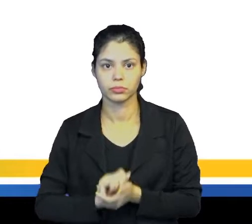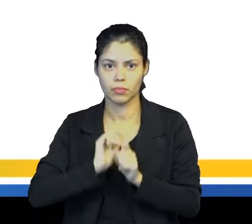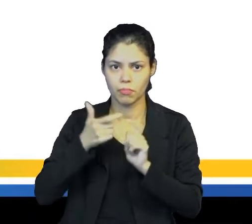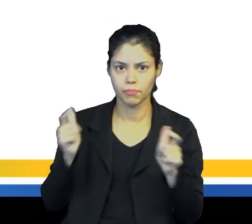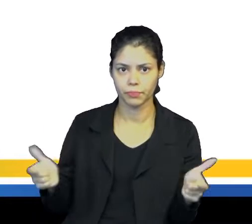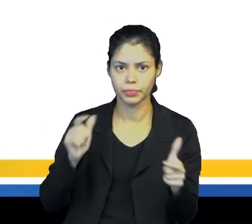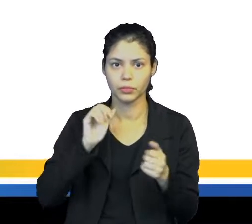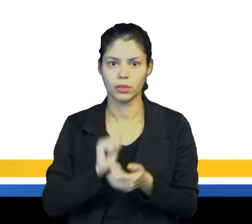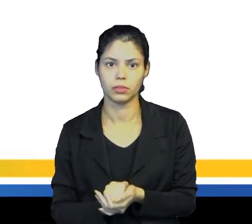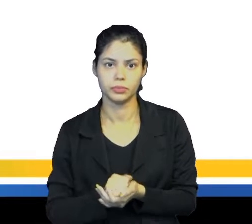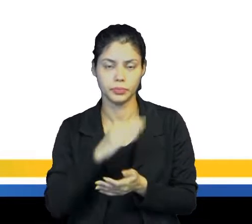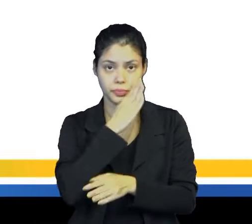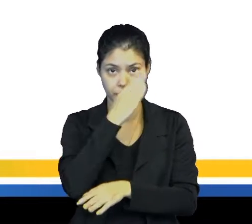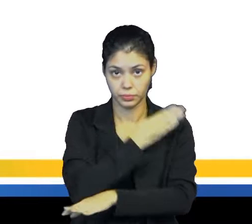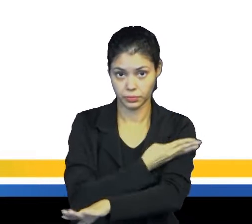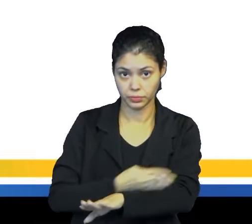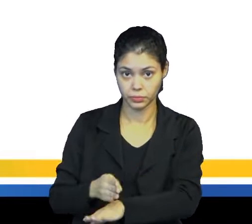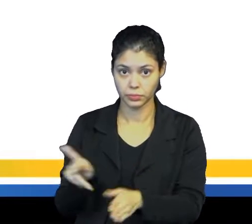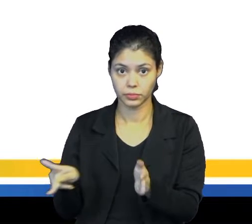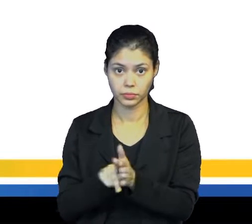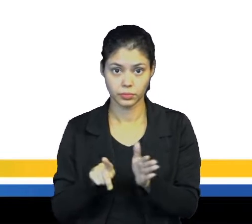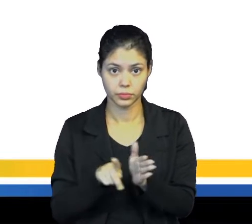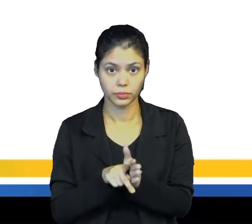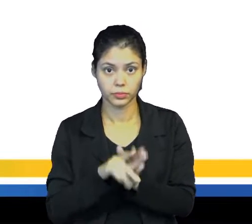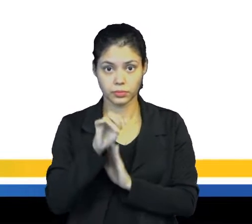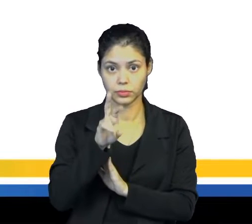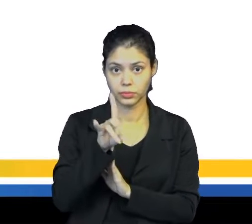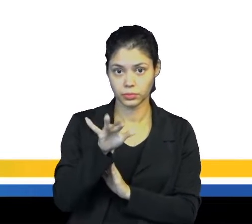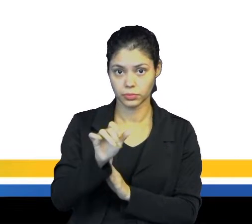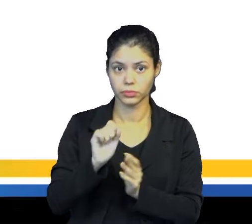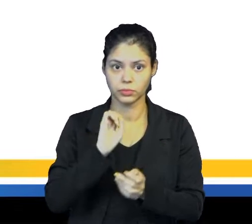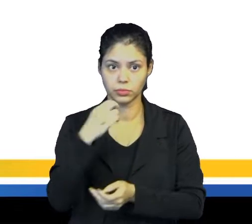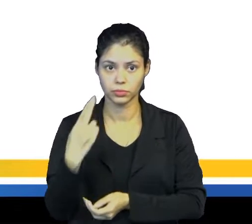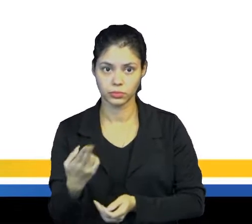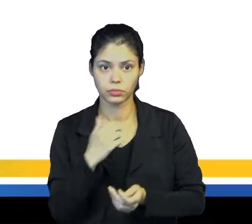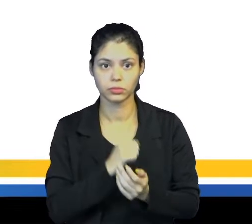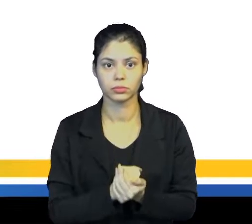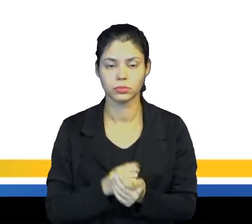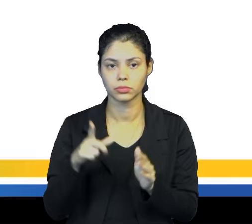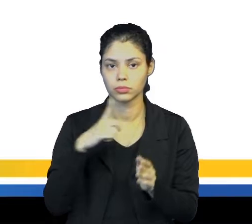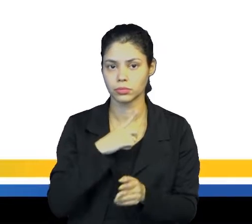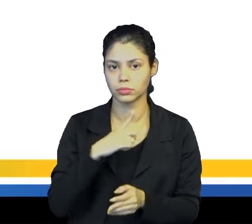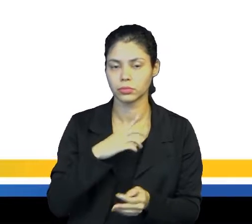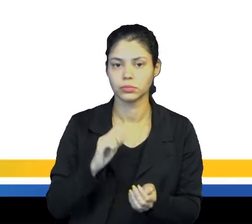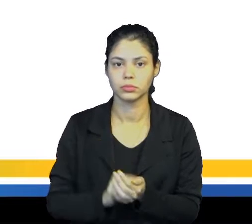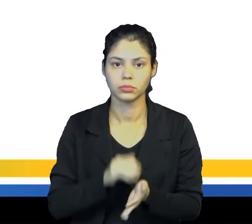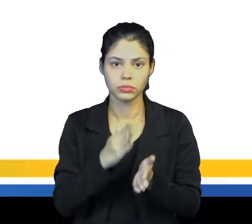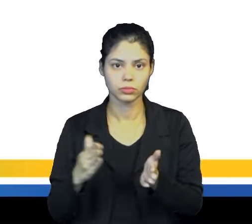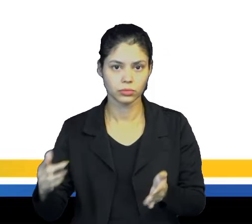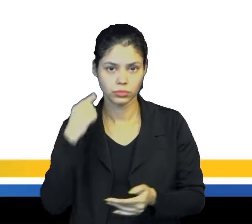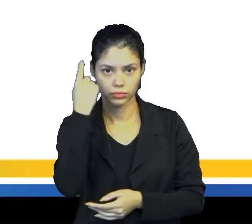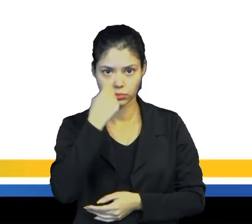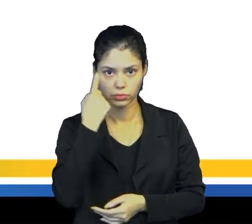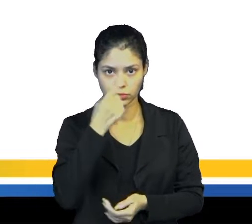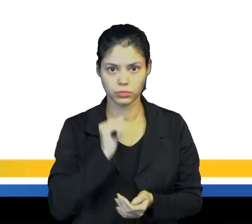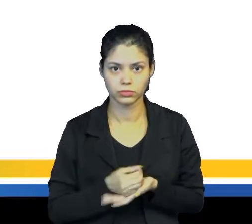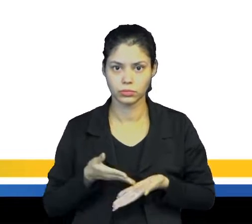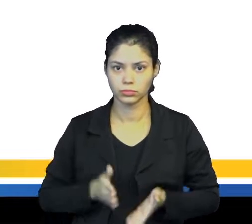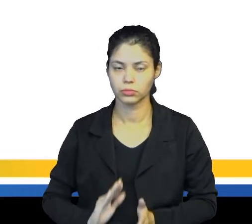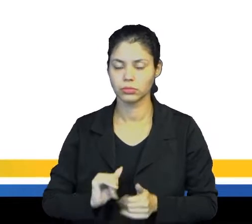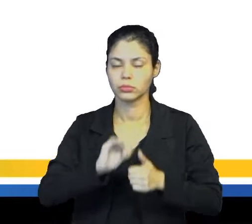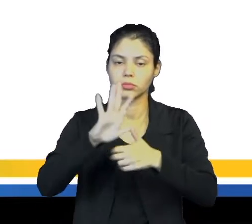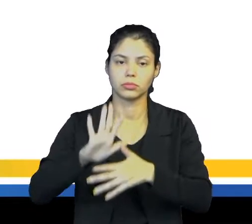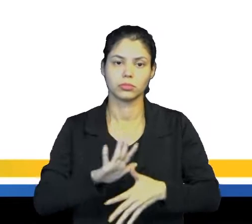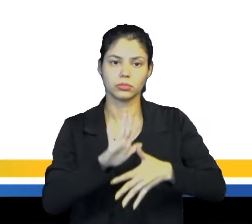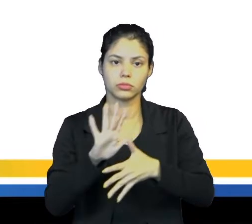A maioria dos brancos pertenciam à elite crioula, ou seja, era composta de descendentes de espanhóis nascidos